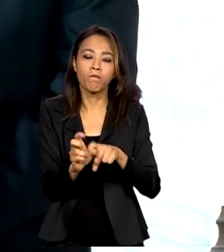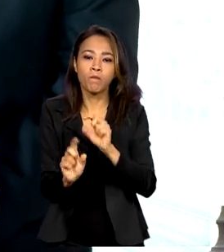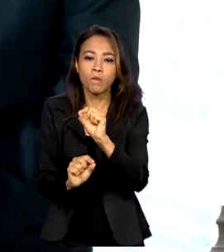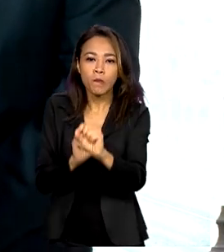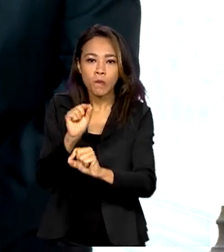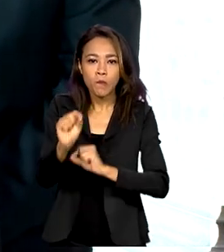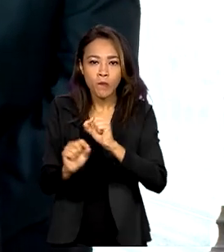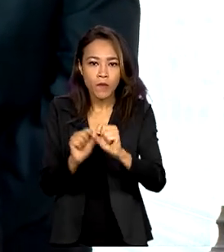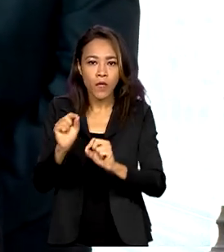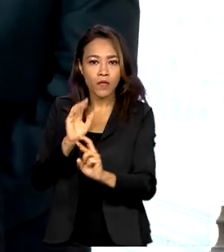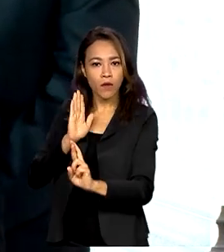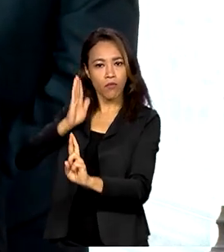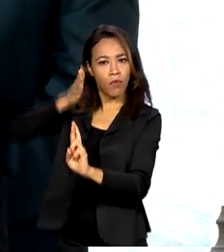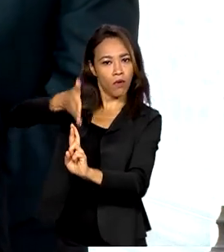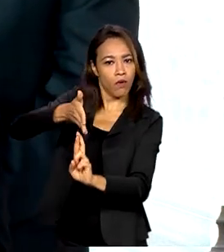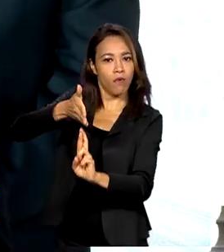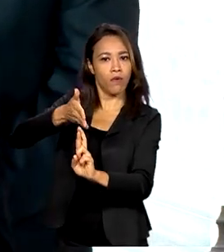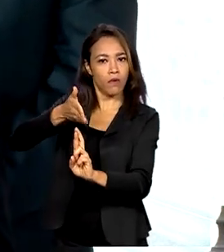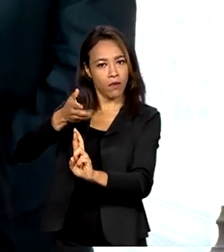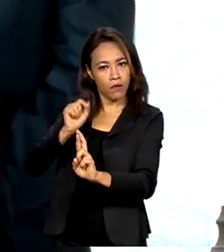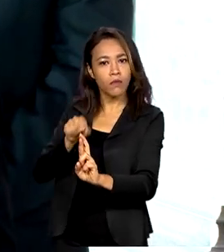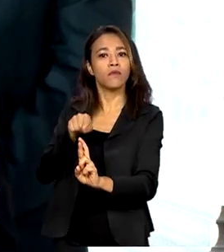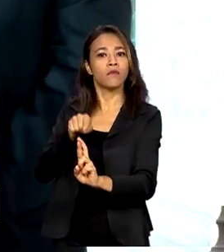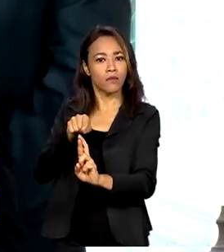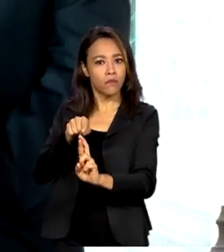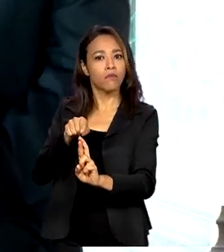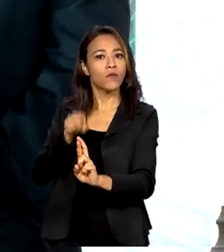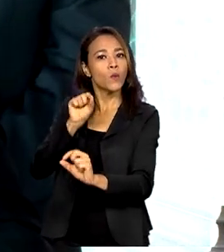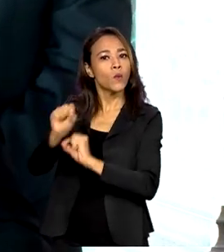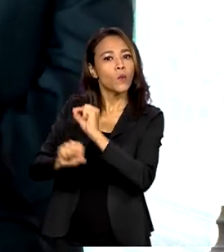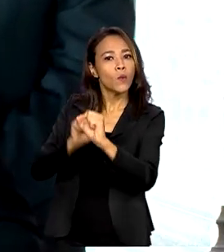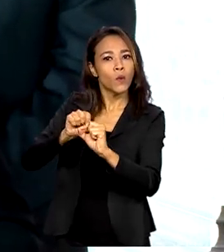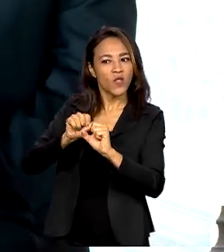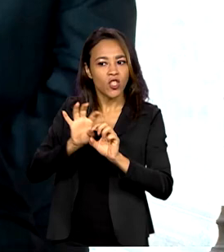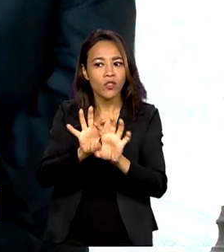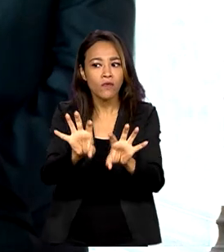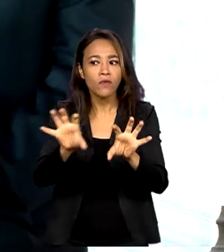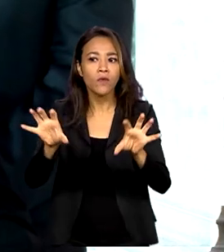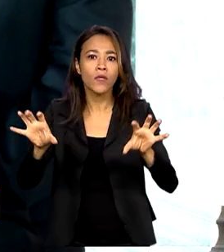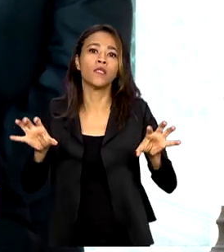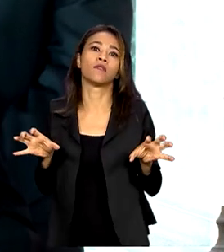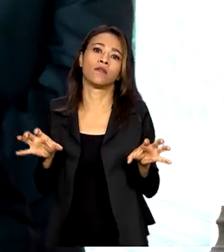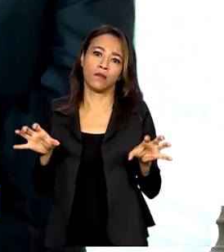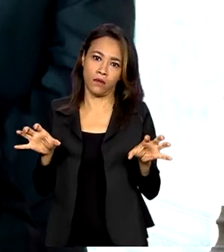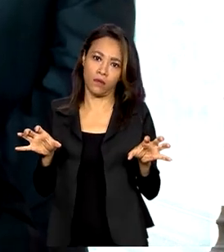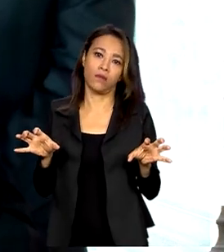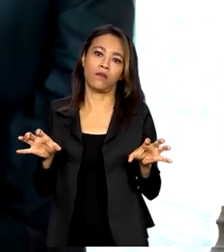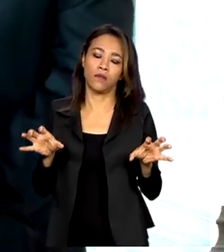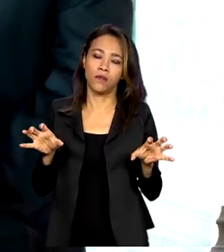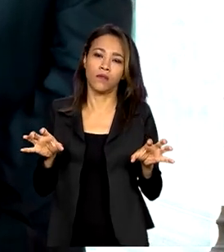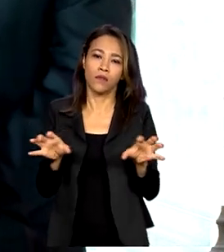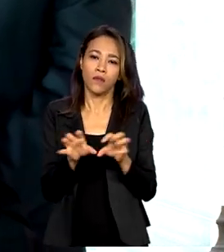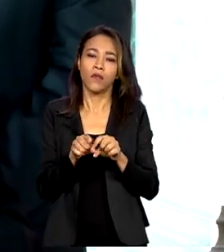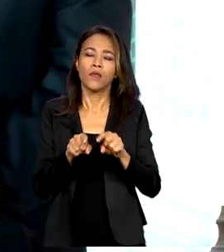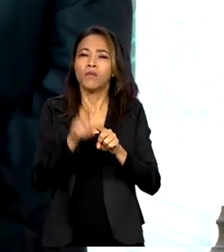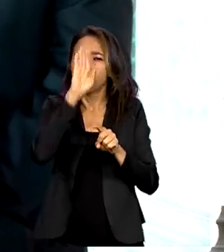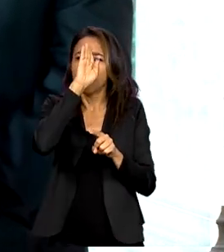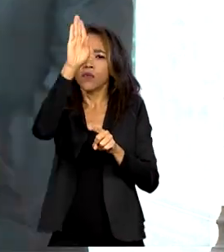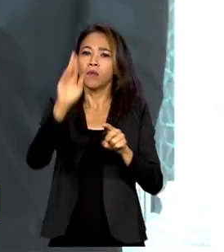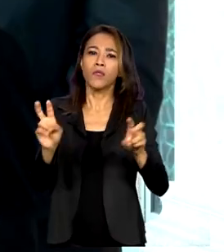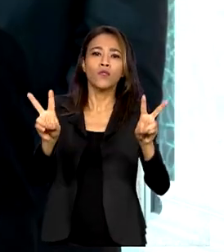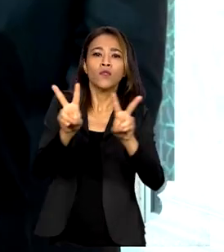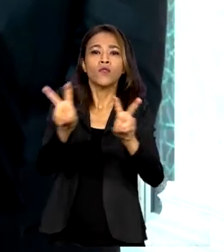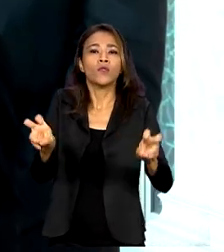um ator protagonista de muita influência. sobretudo nessa questão do